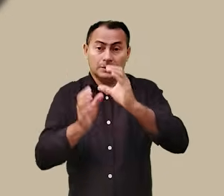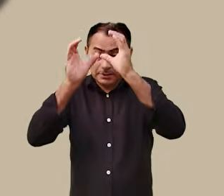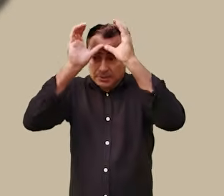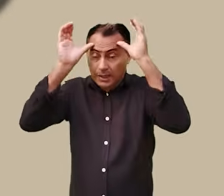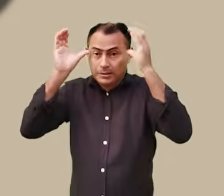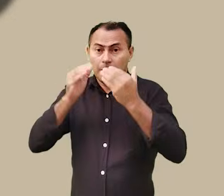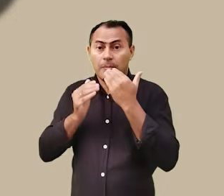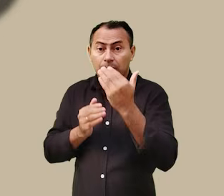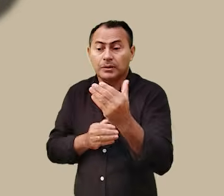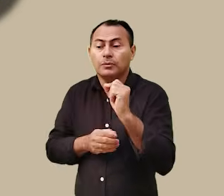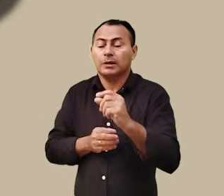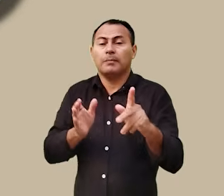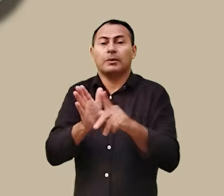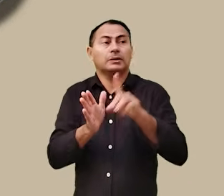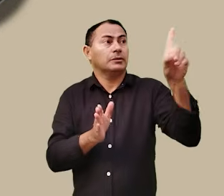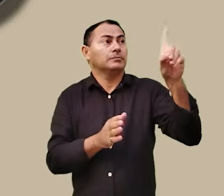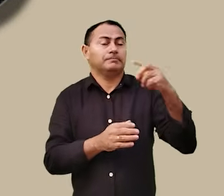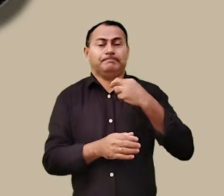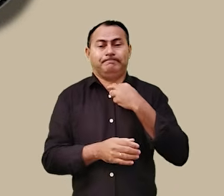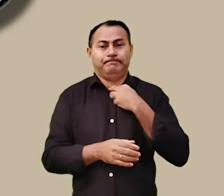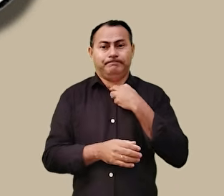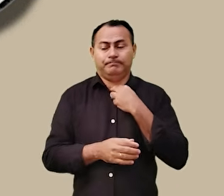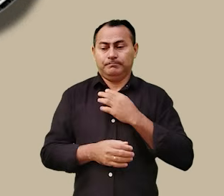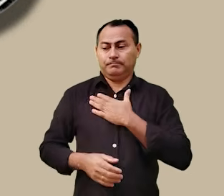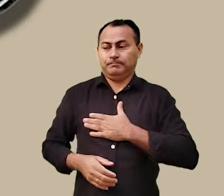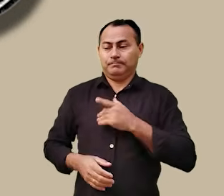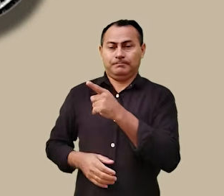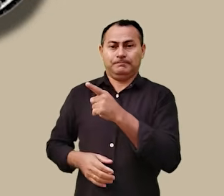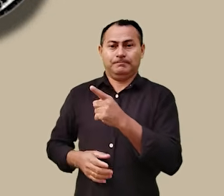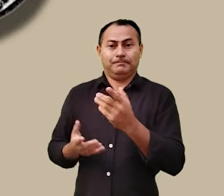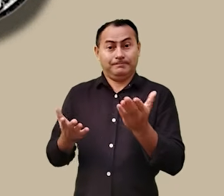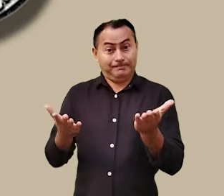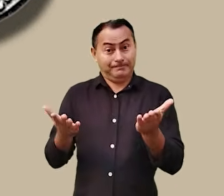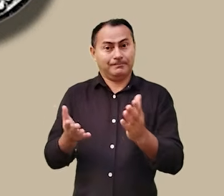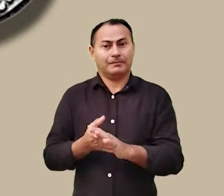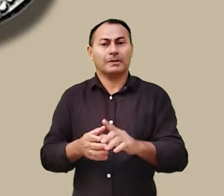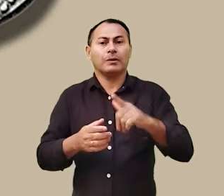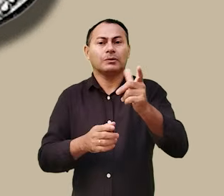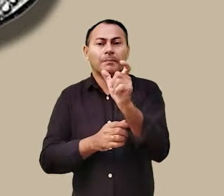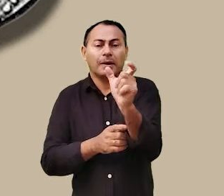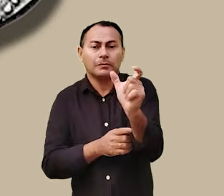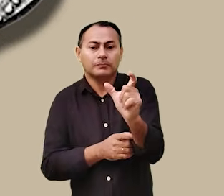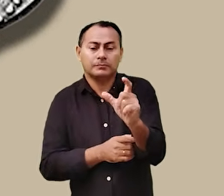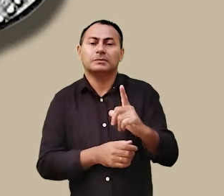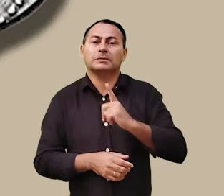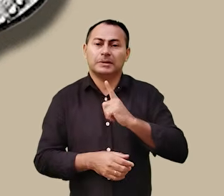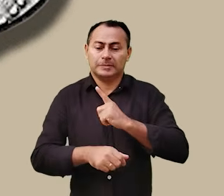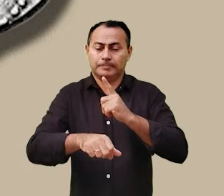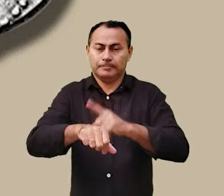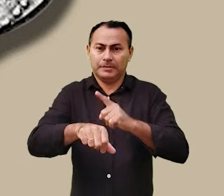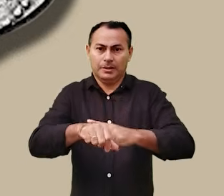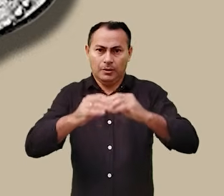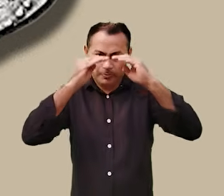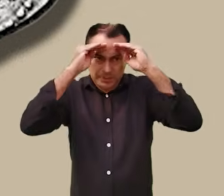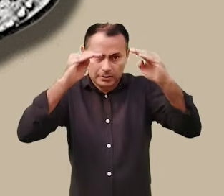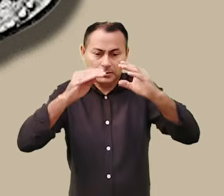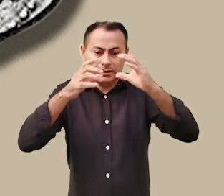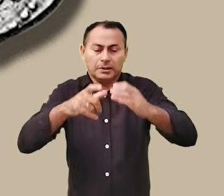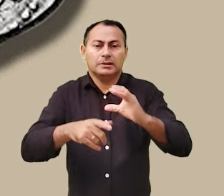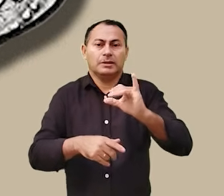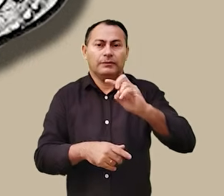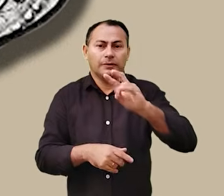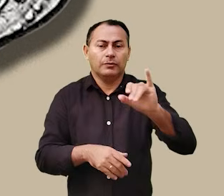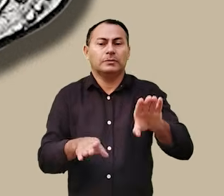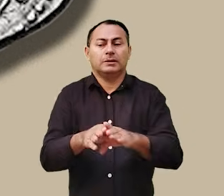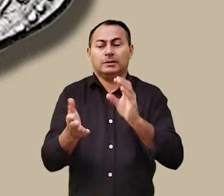vezes, César nos pedirá aquilo que é de Deus, e aí não poderemos satisfazê-lo. Em outras palavras, existe tempo de obediência